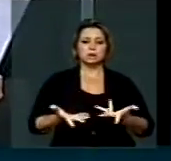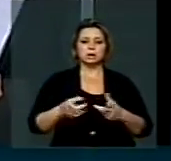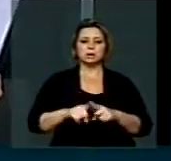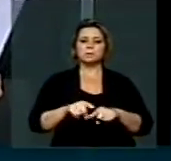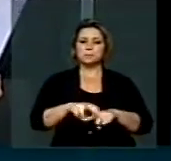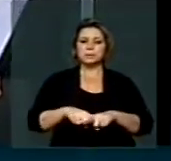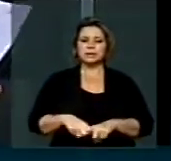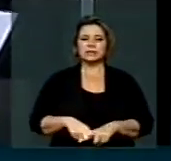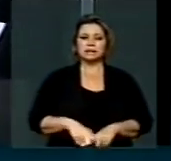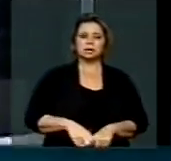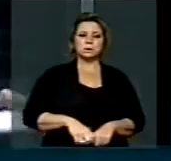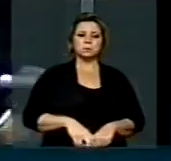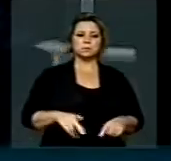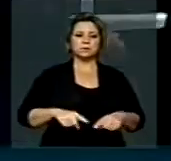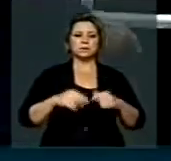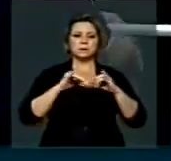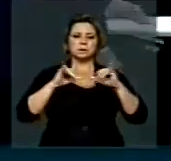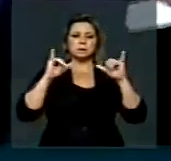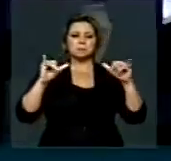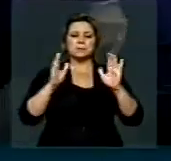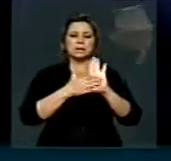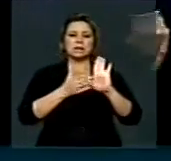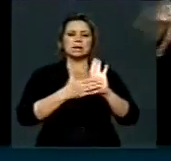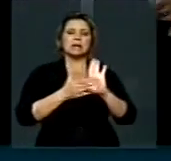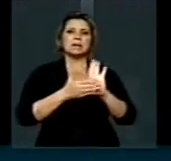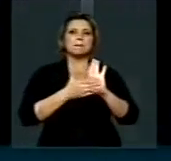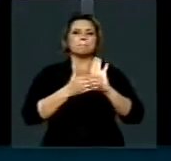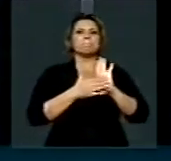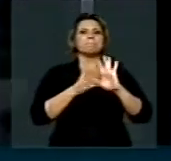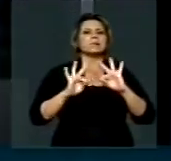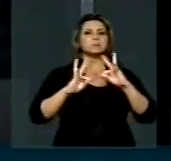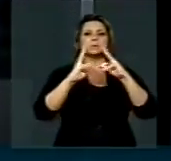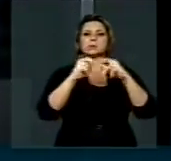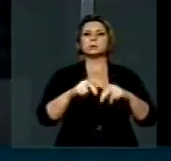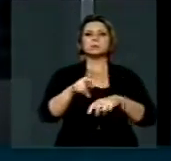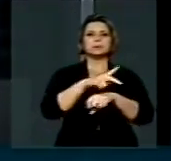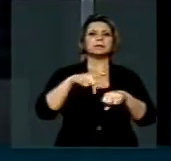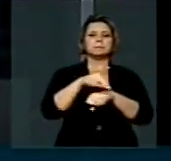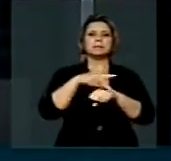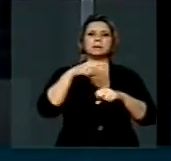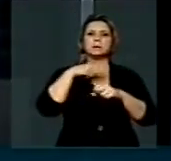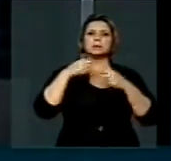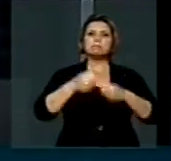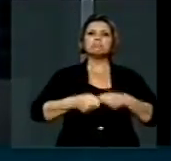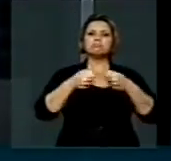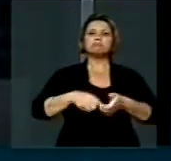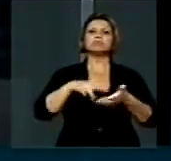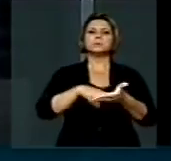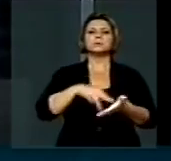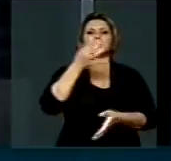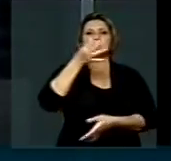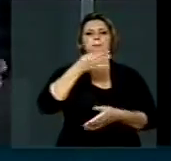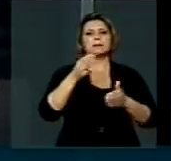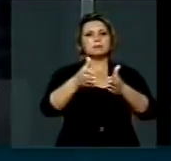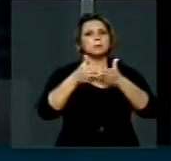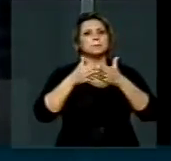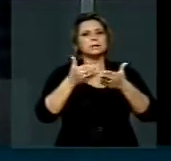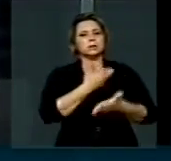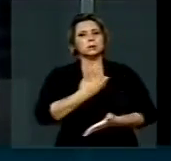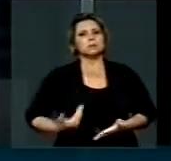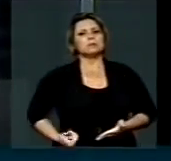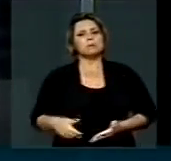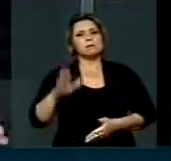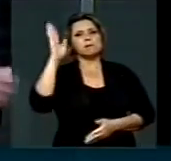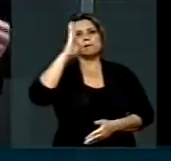para terminar este nosso pronunciamento, parabenizo a todos de Taiwan pela resistência democrática e faço um apelo ao governo